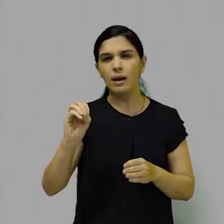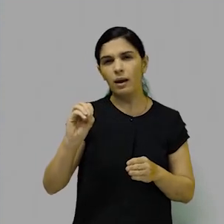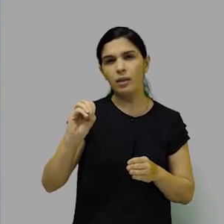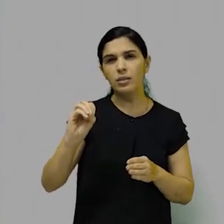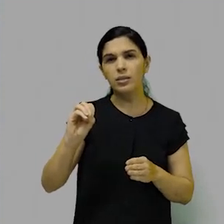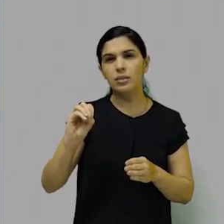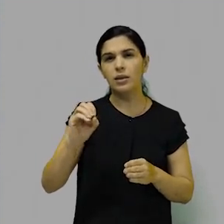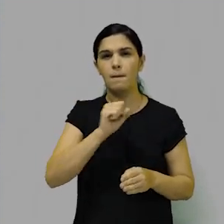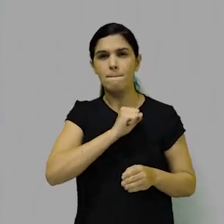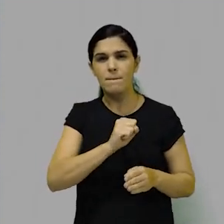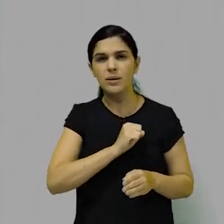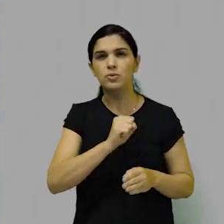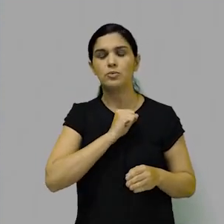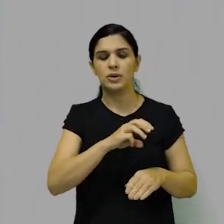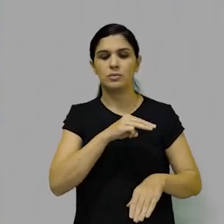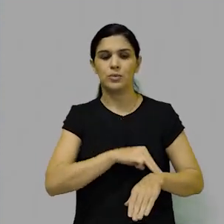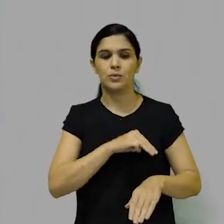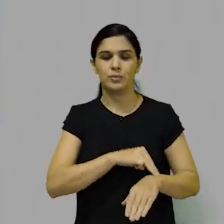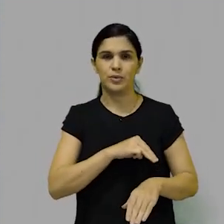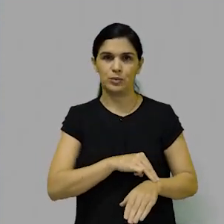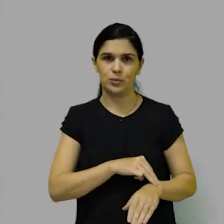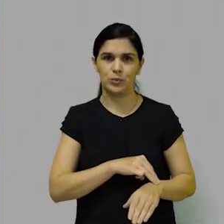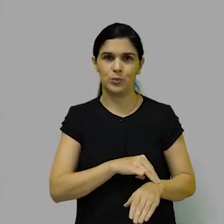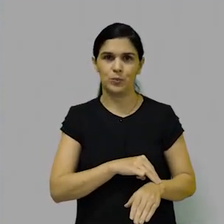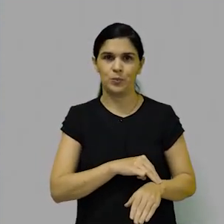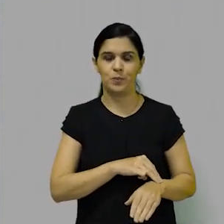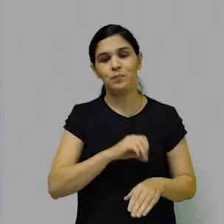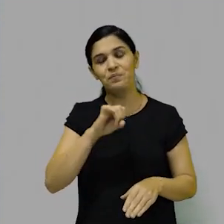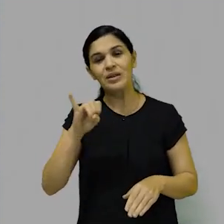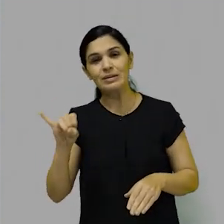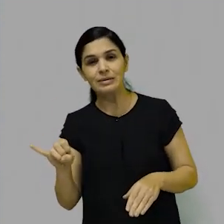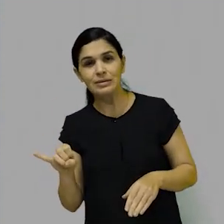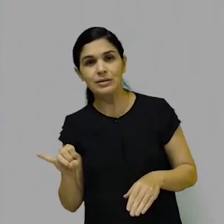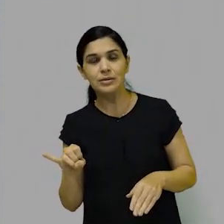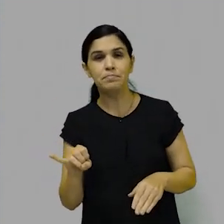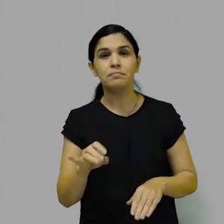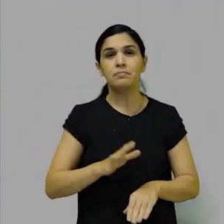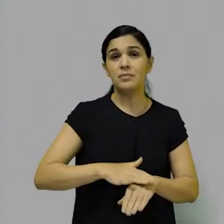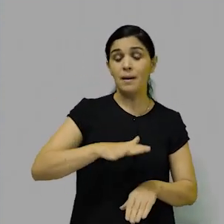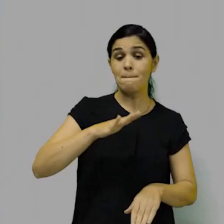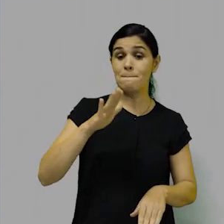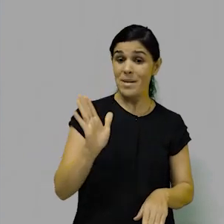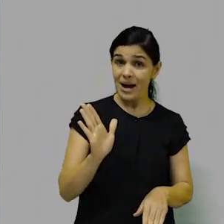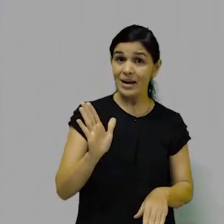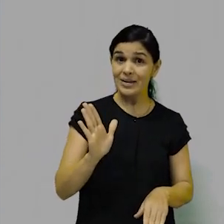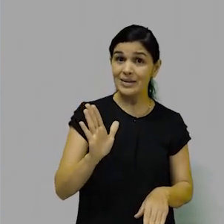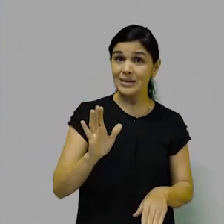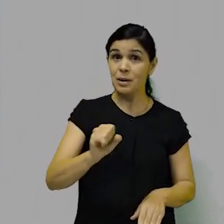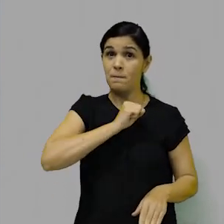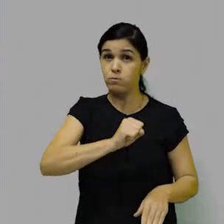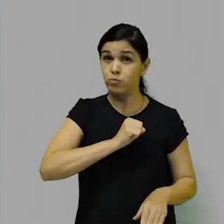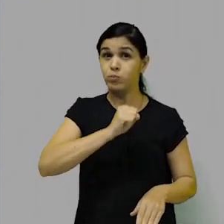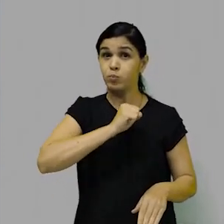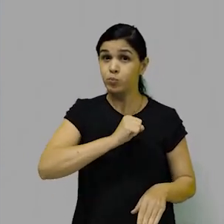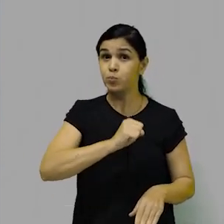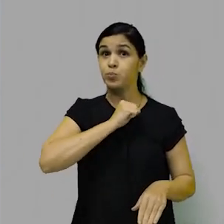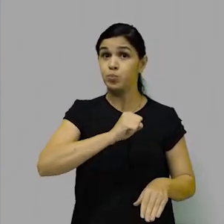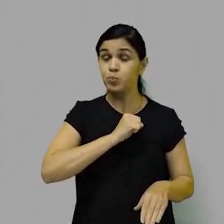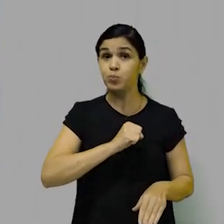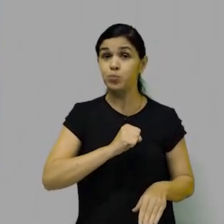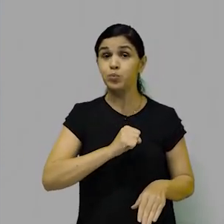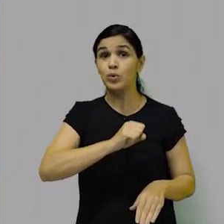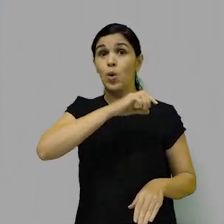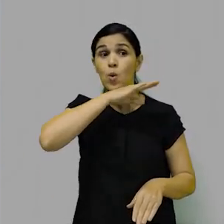frequência cardíaca em repouso, pior vai ser minha condição física. Tá certo? Então, quer dizer que quando eu